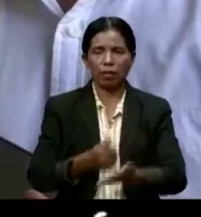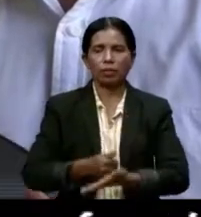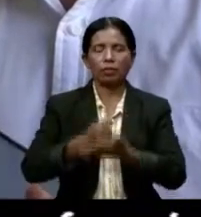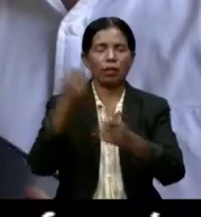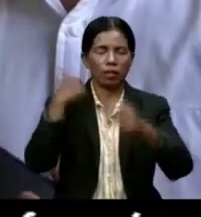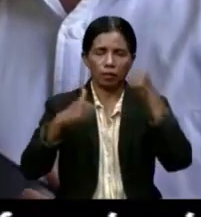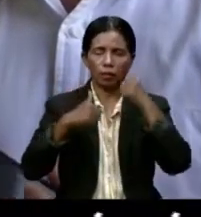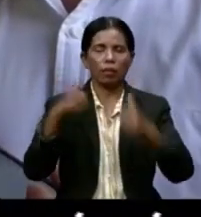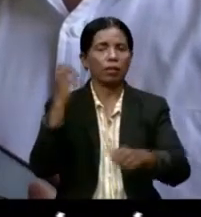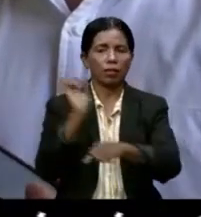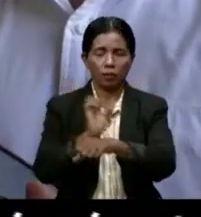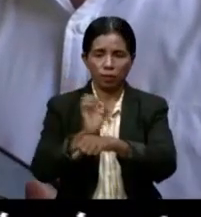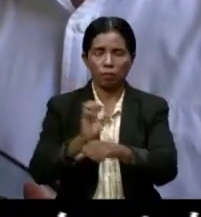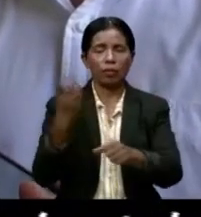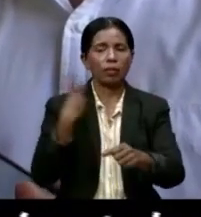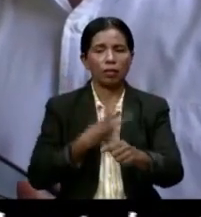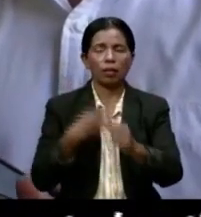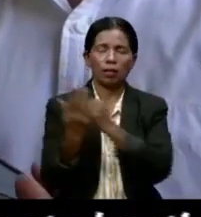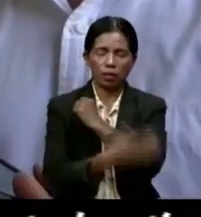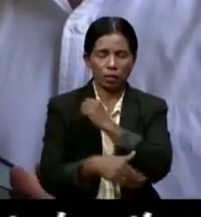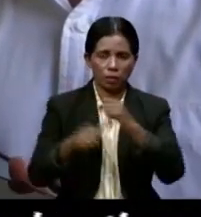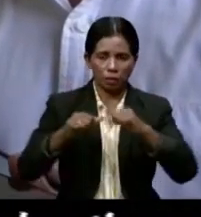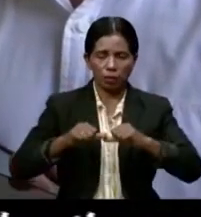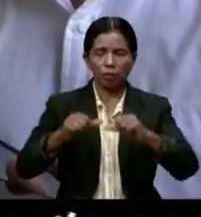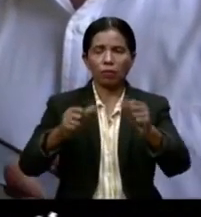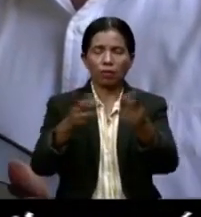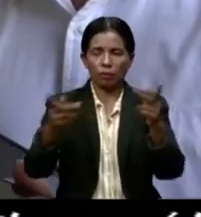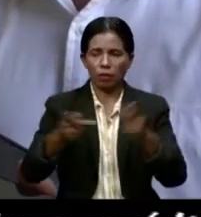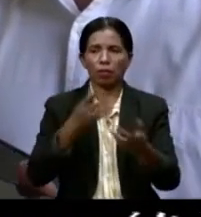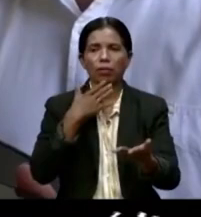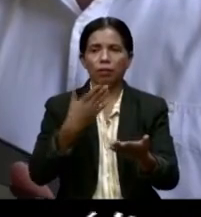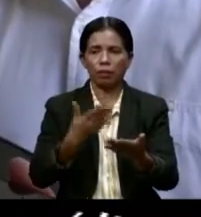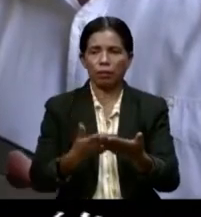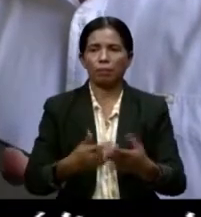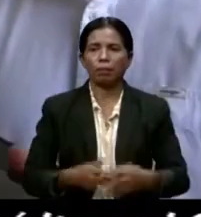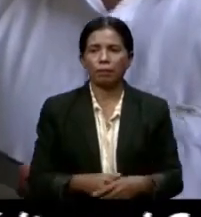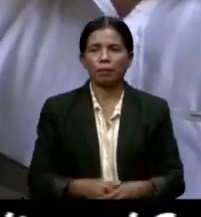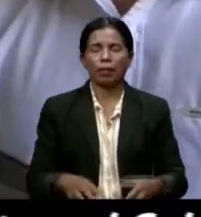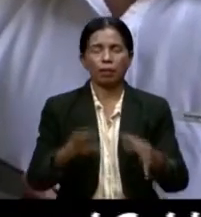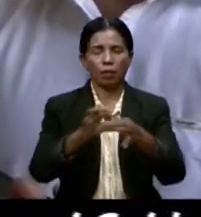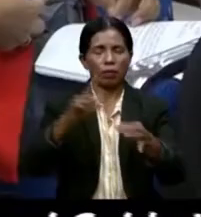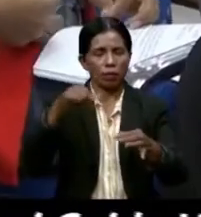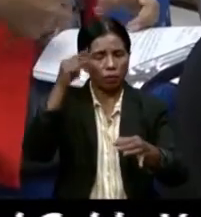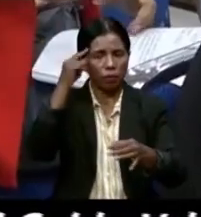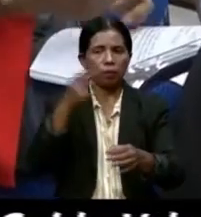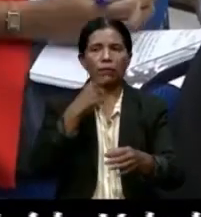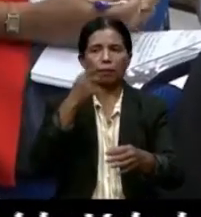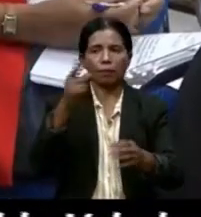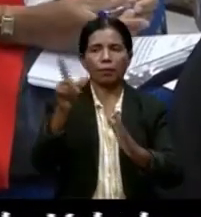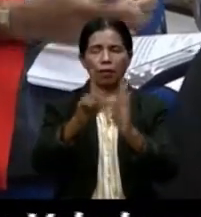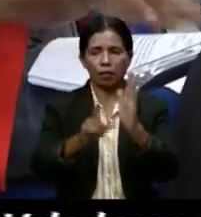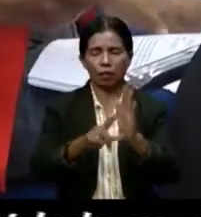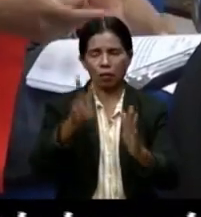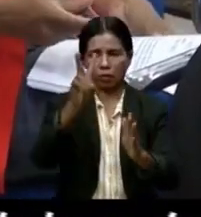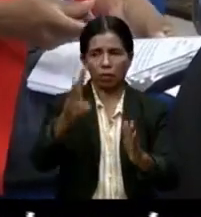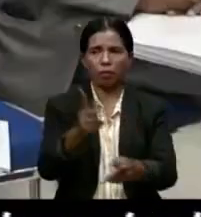ya tenia nasau, né? Bela lau ho i ambiente be mak siguro no mus saudável. Membro governo ne mus akrescenta ho decreto ruane